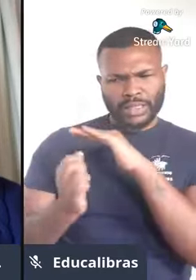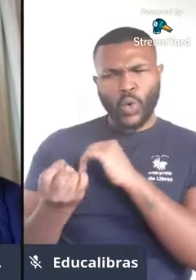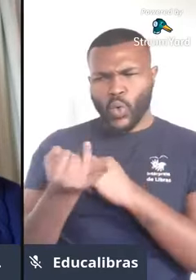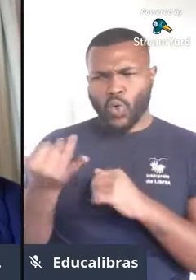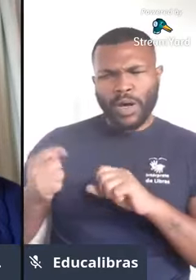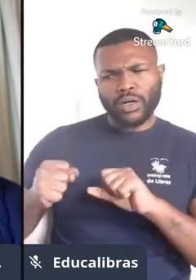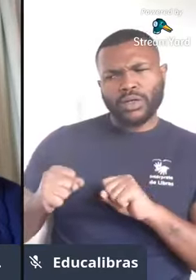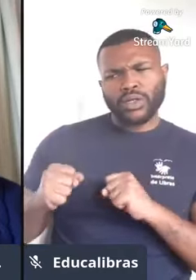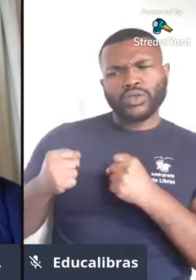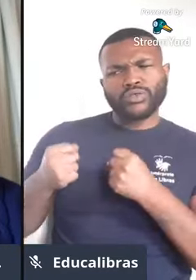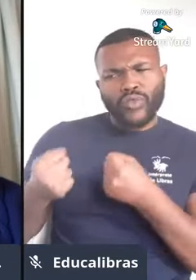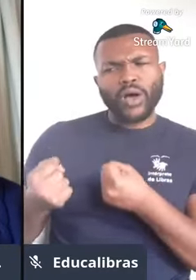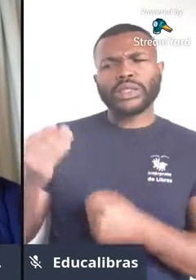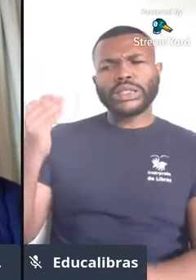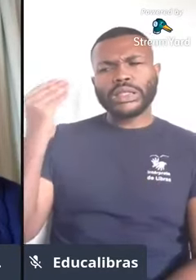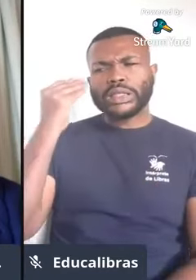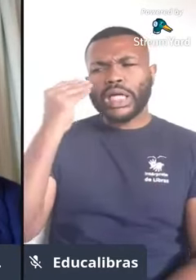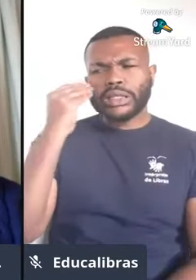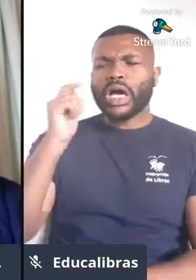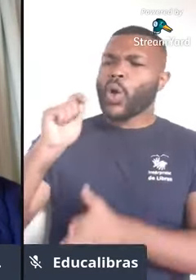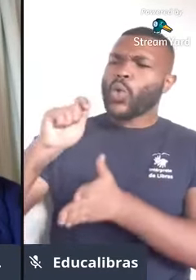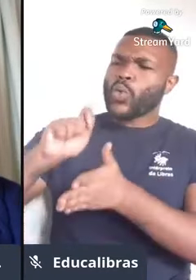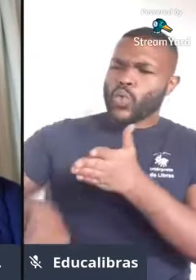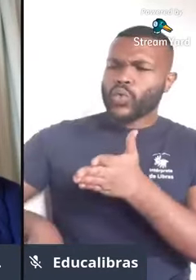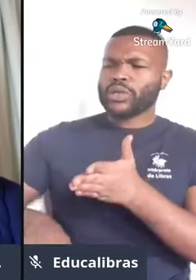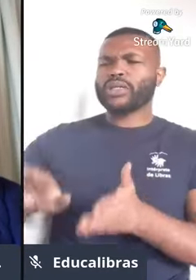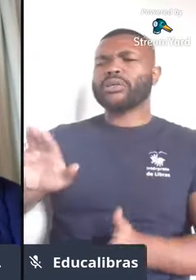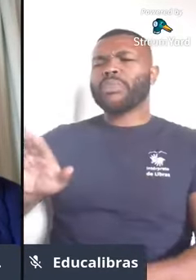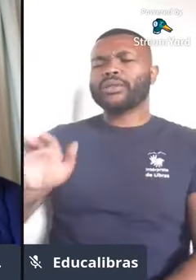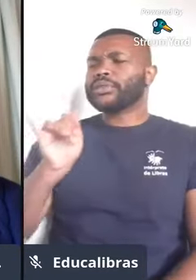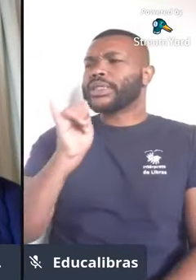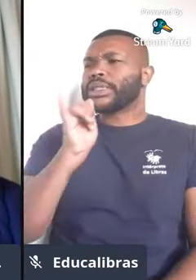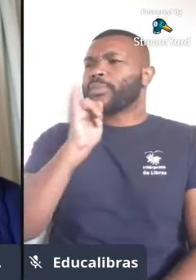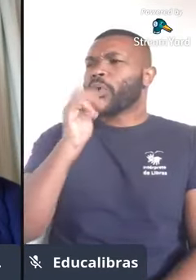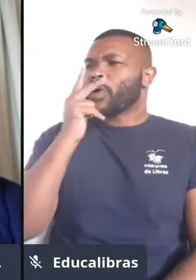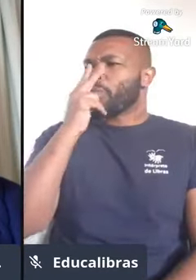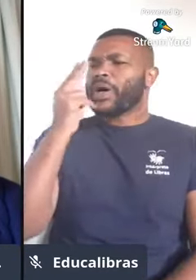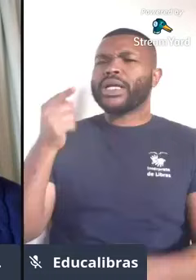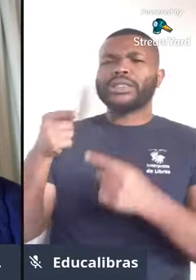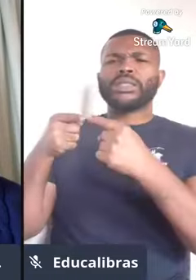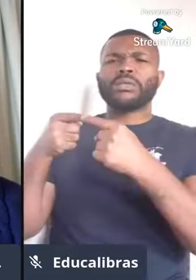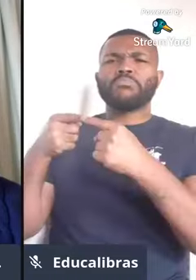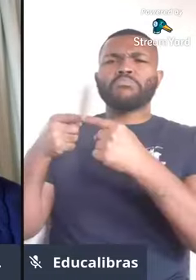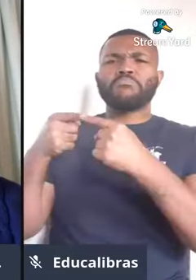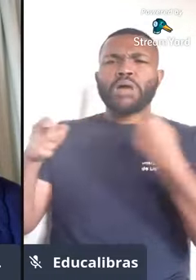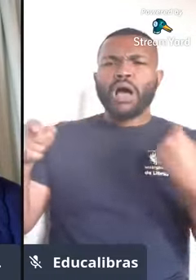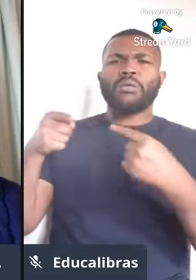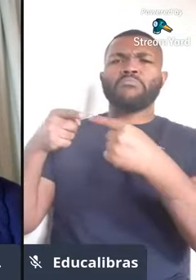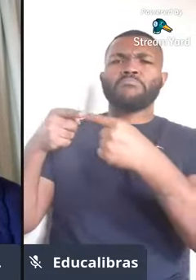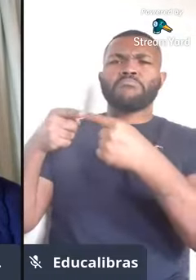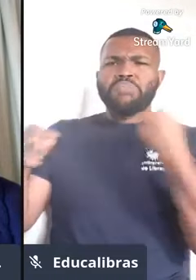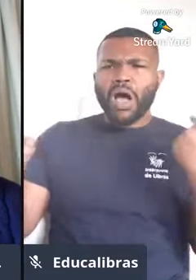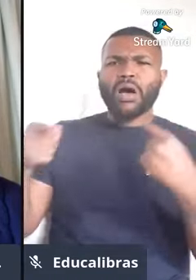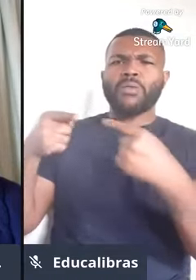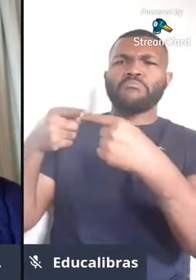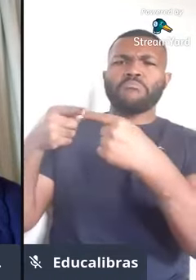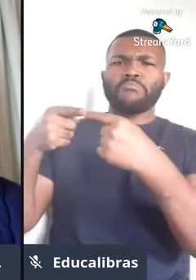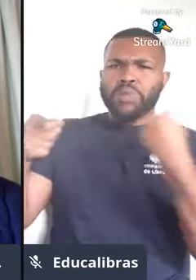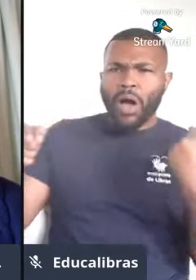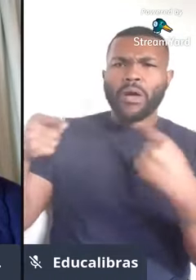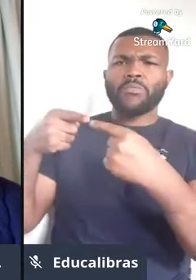para tentar contratar, e elas chegam e parece que batem muito na trave, ou seja, chega lá,